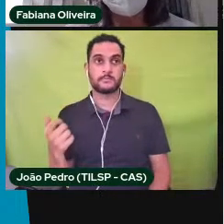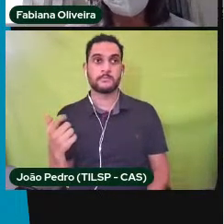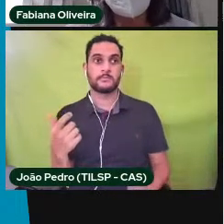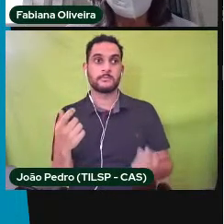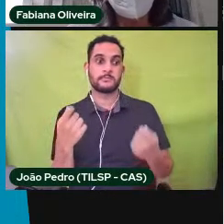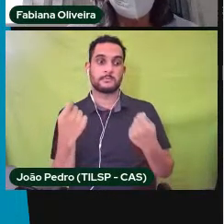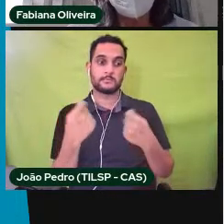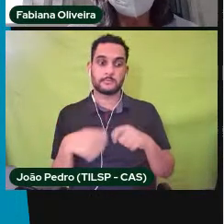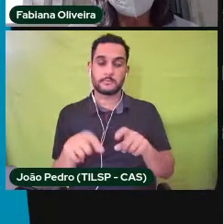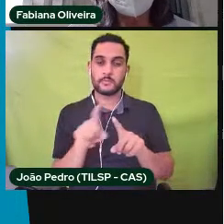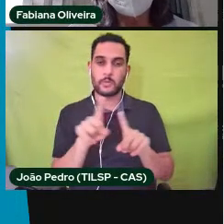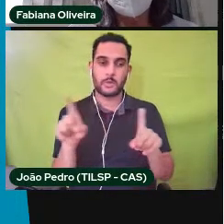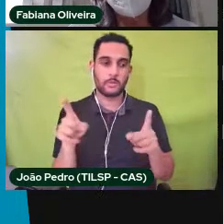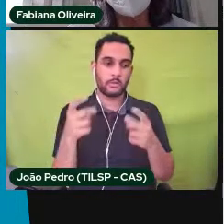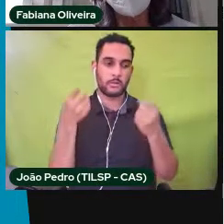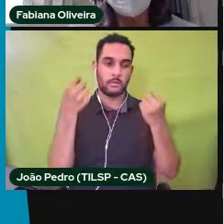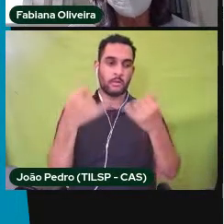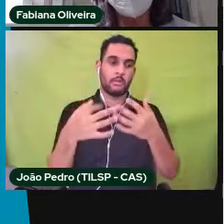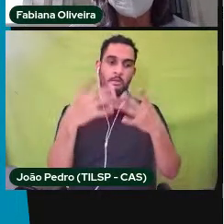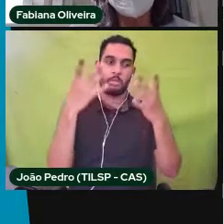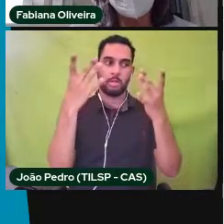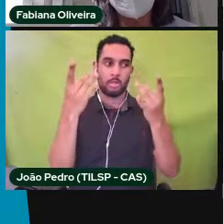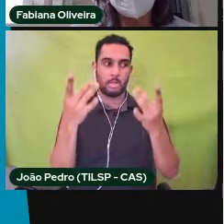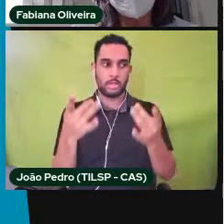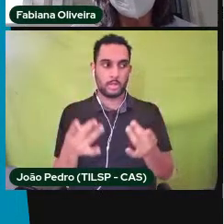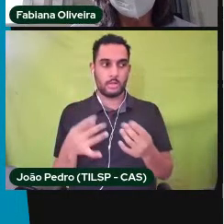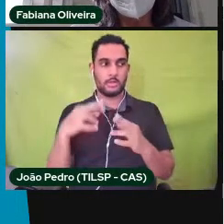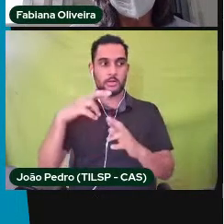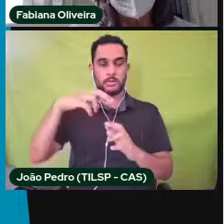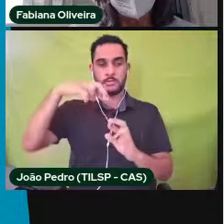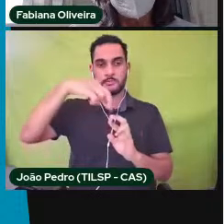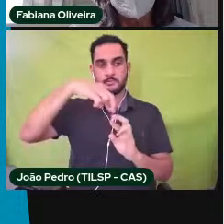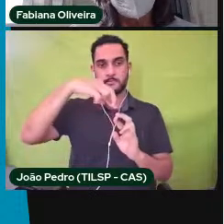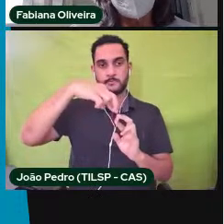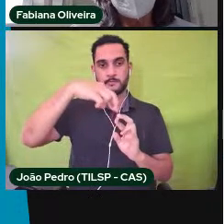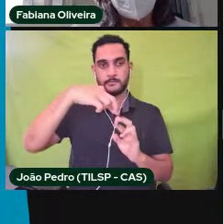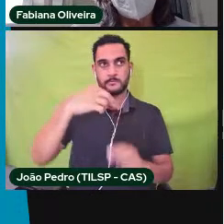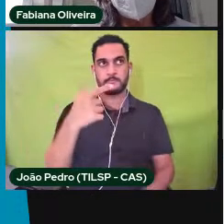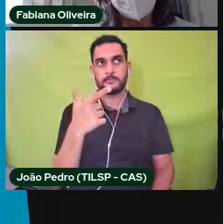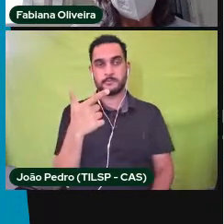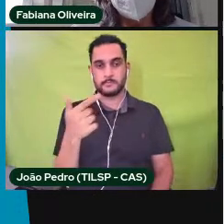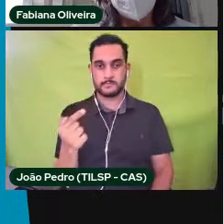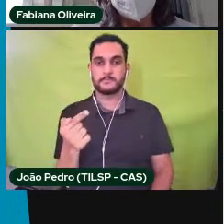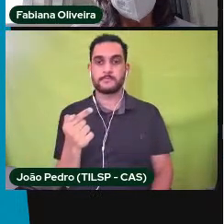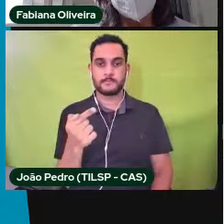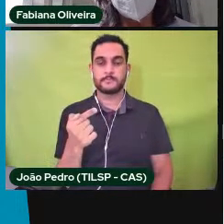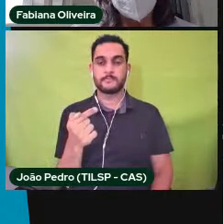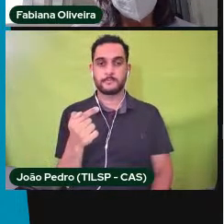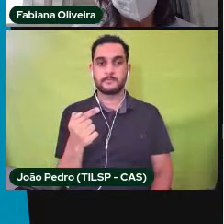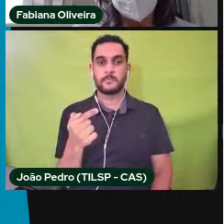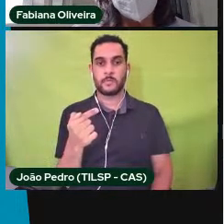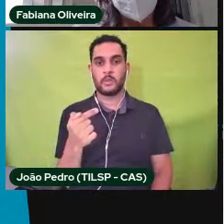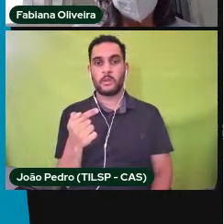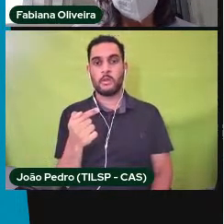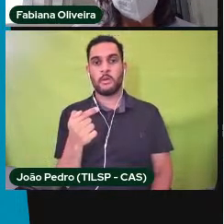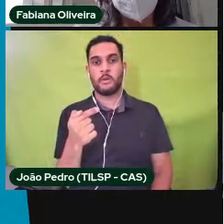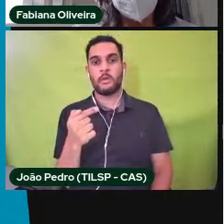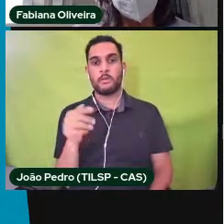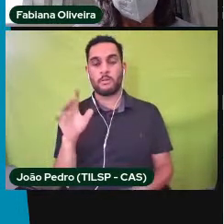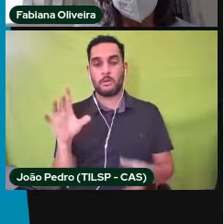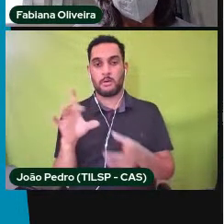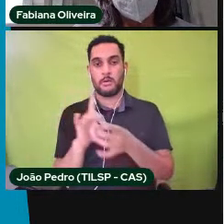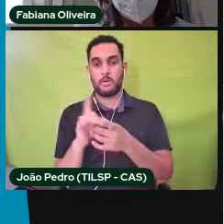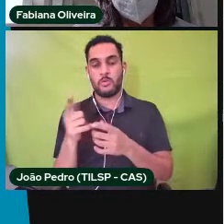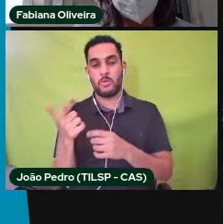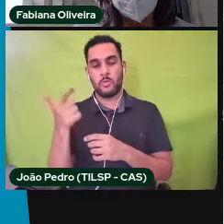precisaríamos detalhar o artigo 27, que ele é o caput, induz os outros artigos